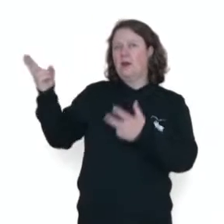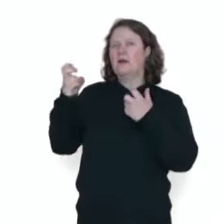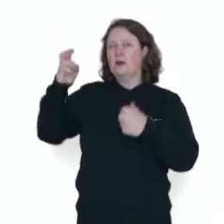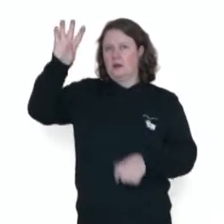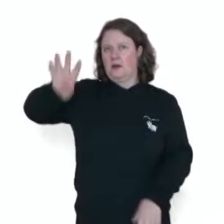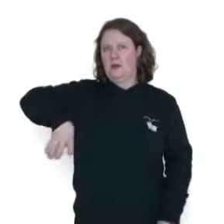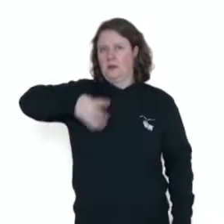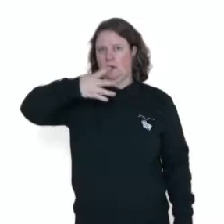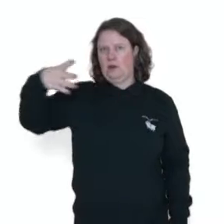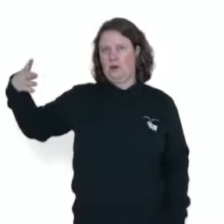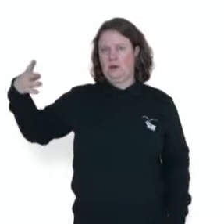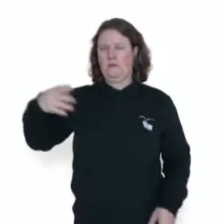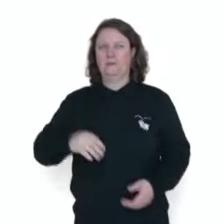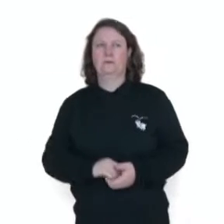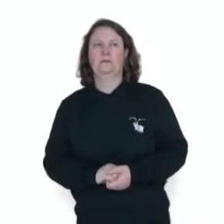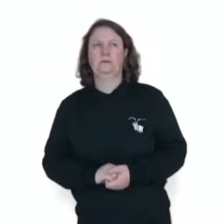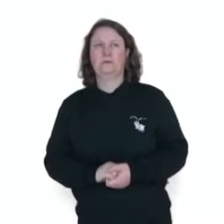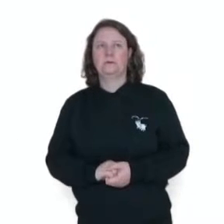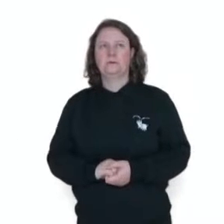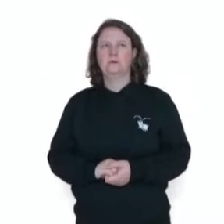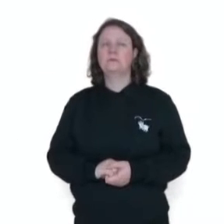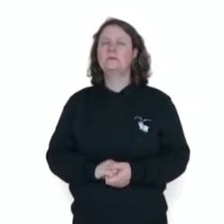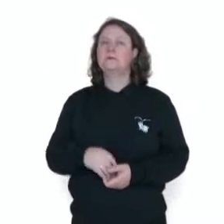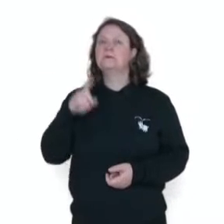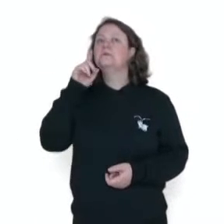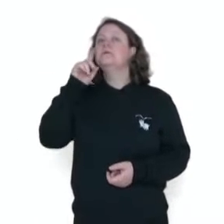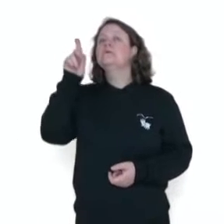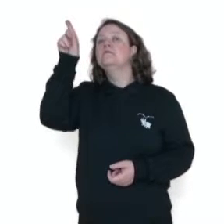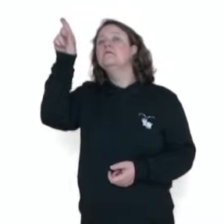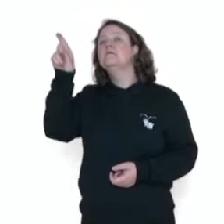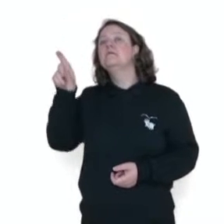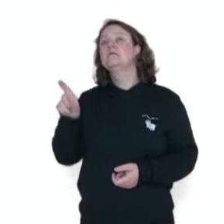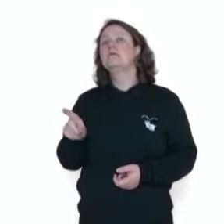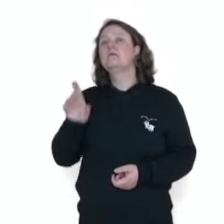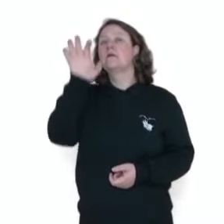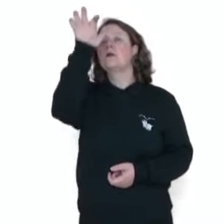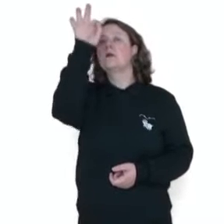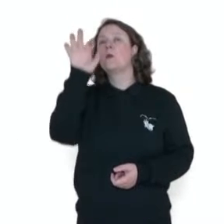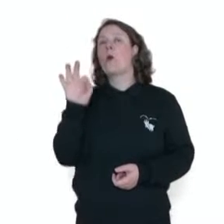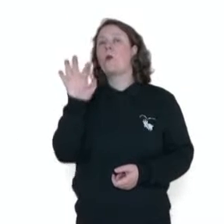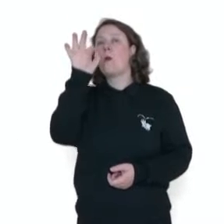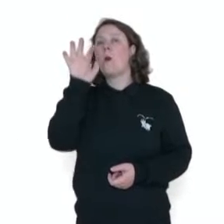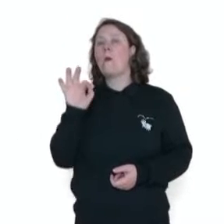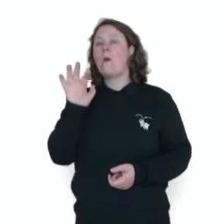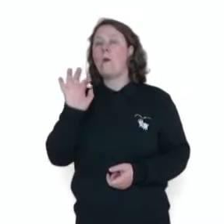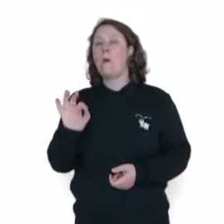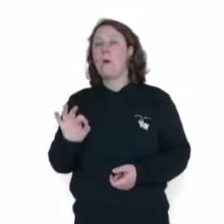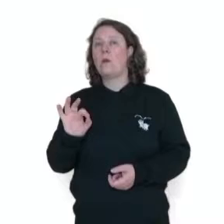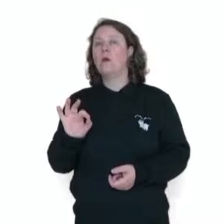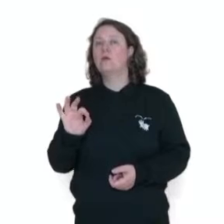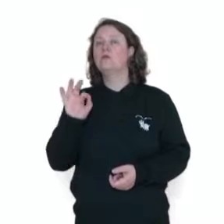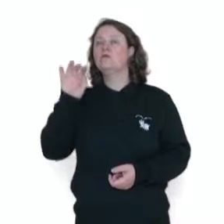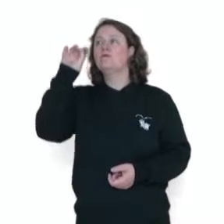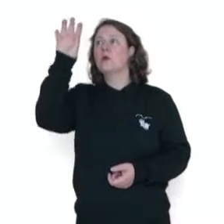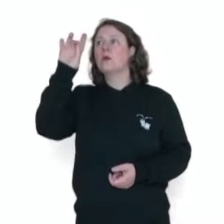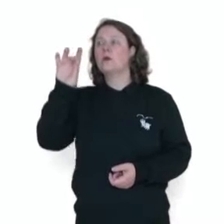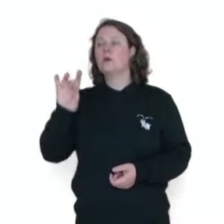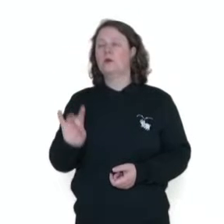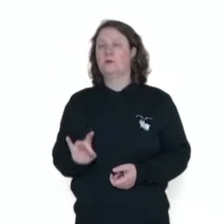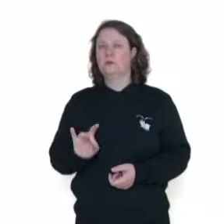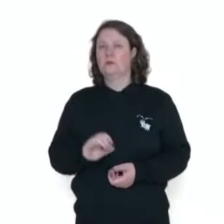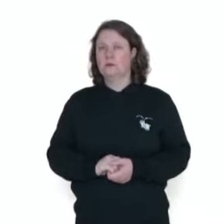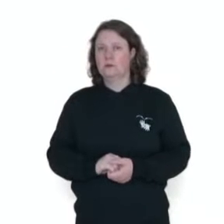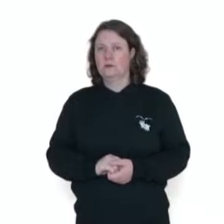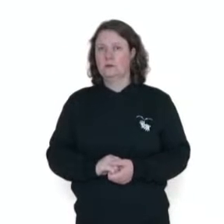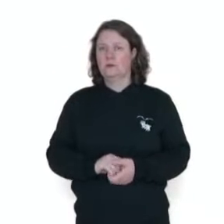tabela interessante. Então vejam a porcentagem sobre a exportação do açúcar, né? Lá na década de